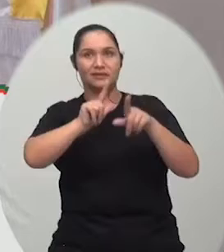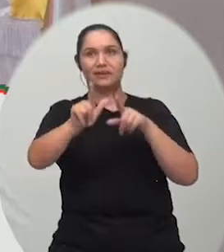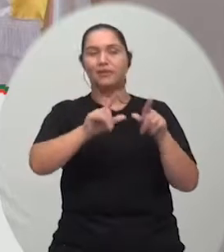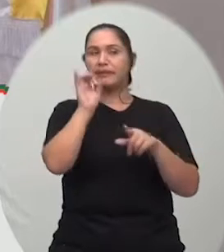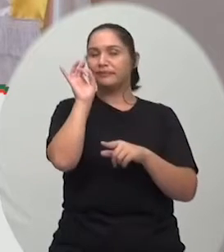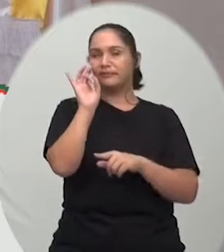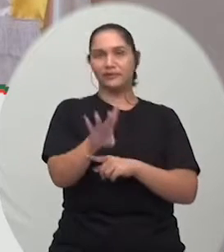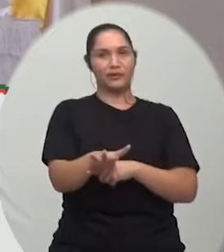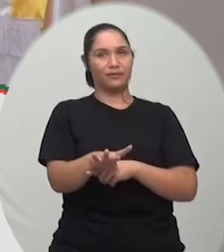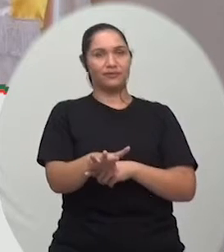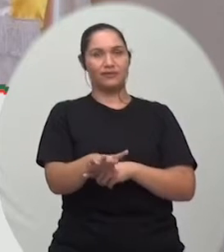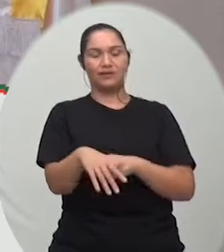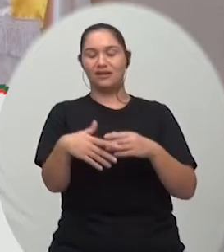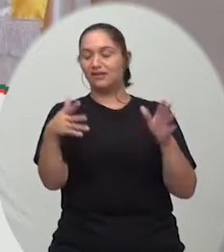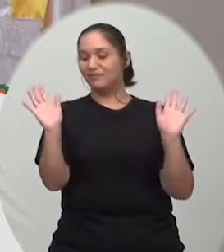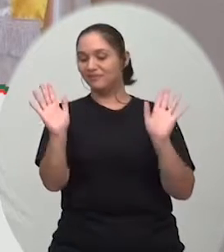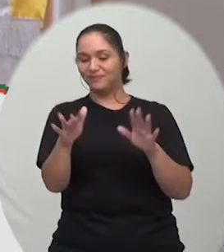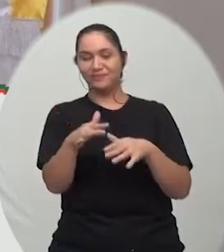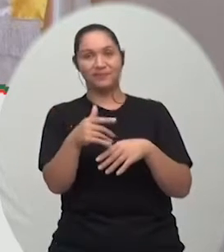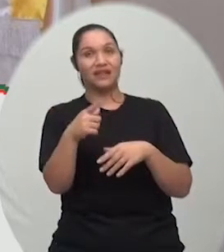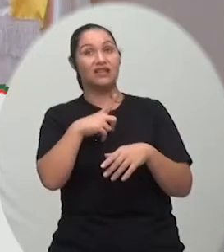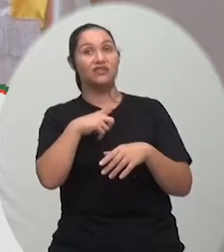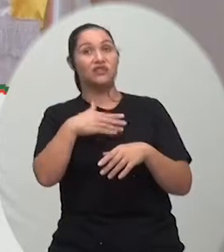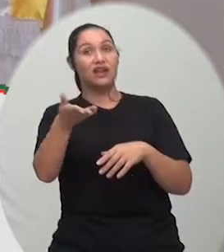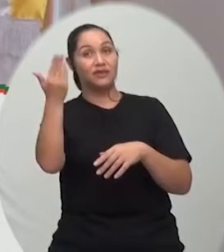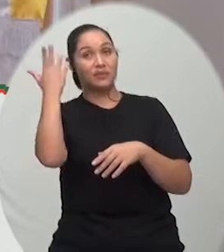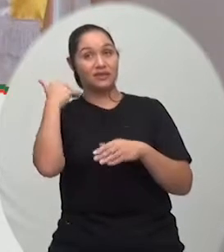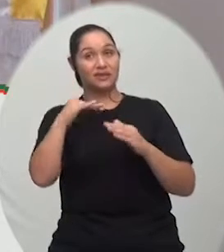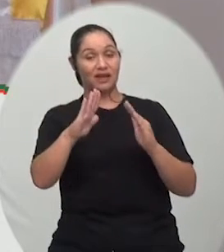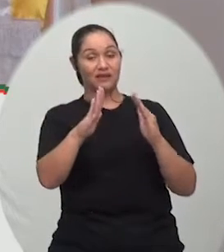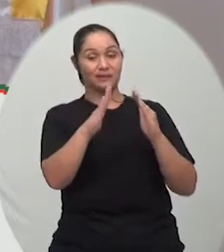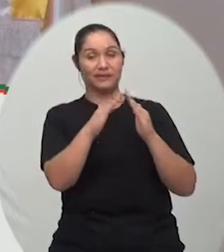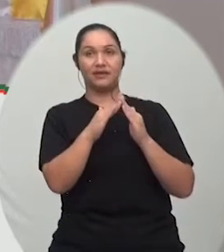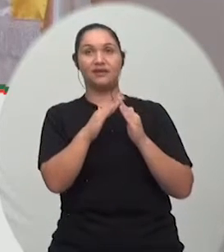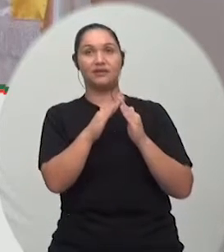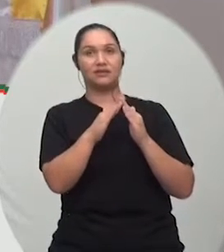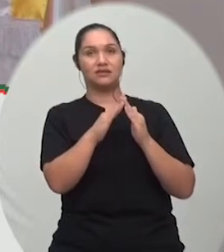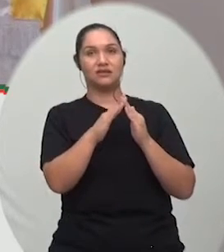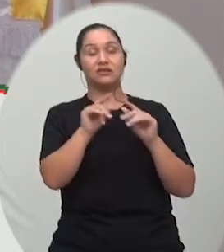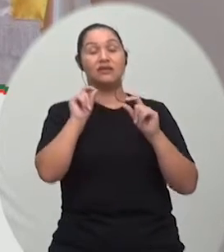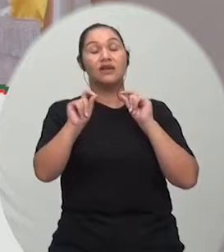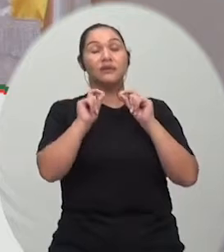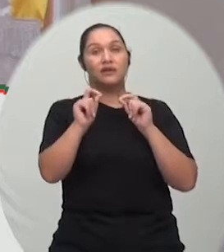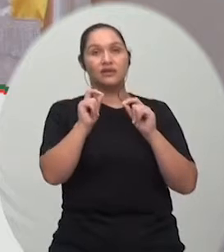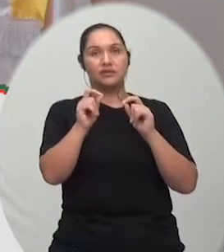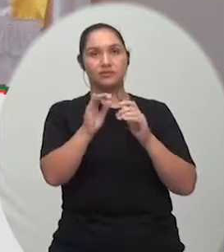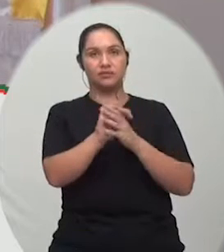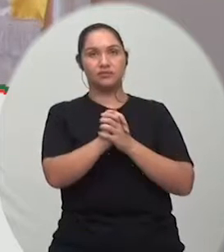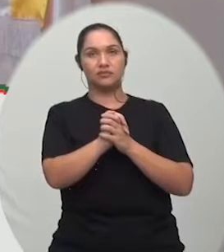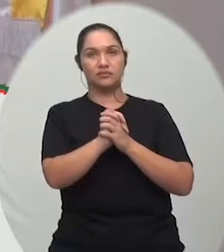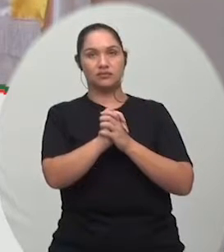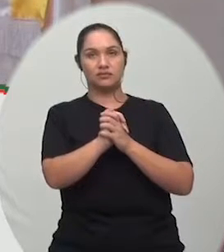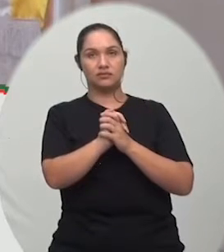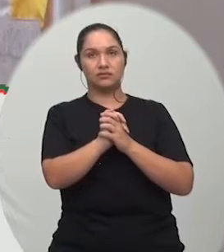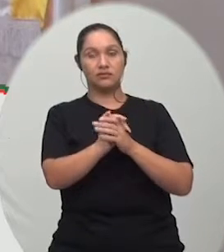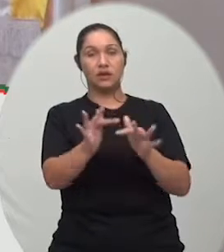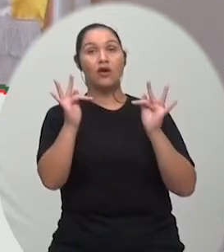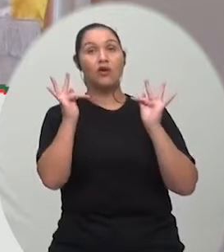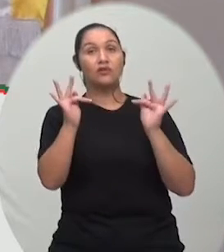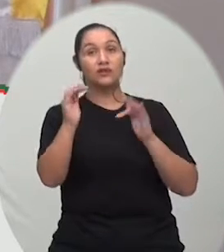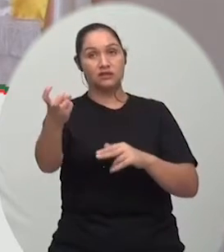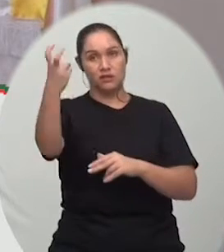Isso é lastimável. Tínhamos uma casa lá que era a fundação, que era, para mim, lá era a fundação